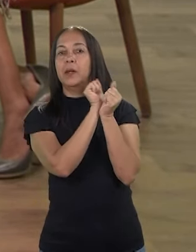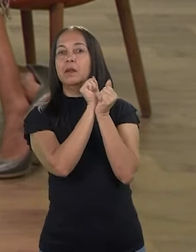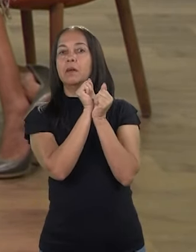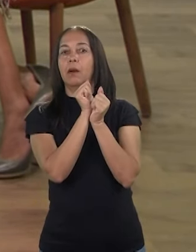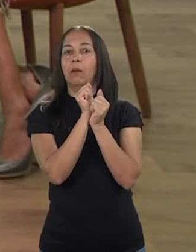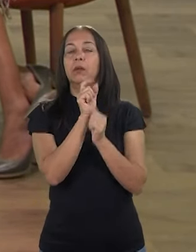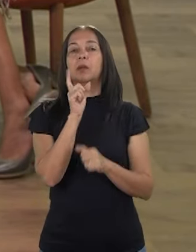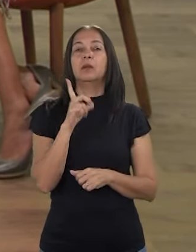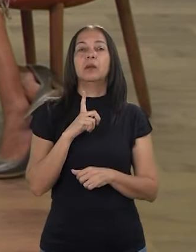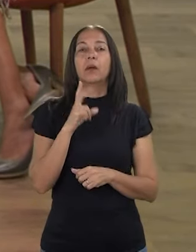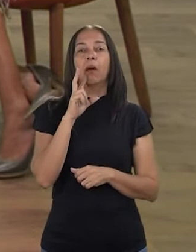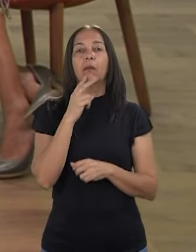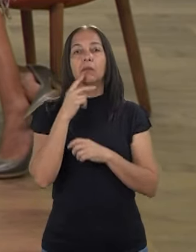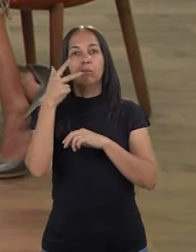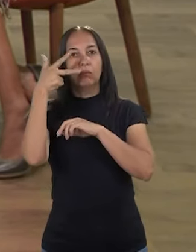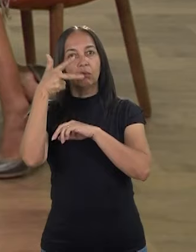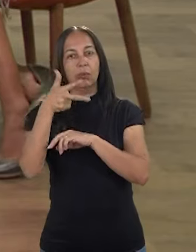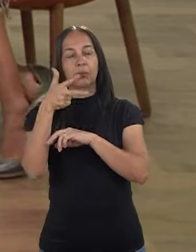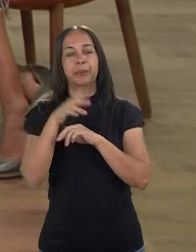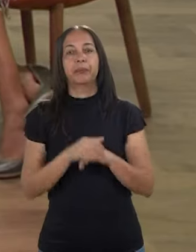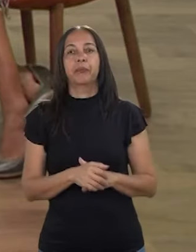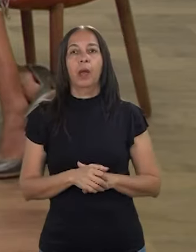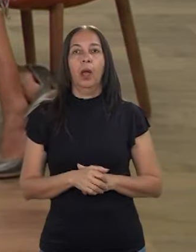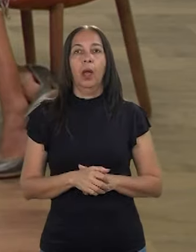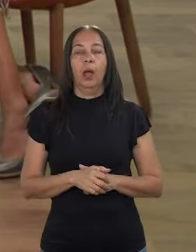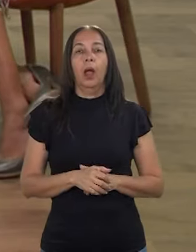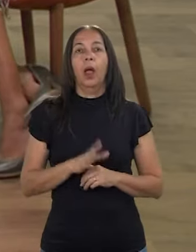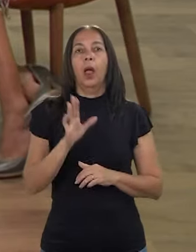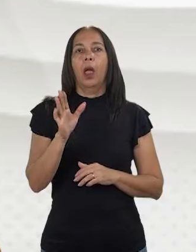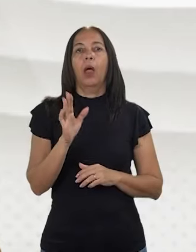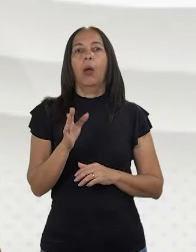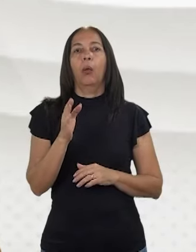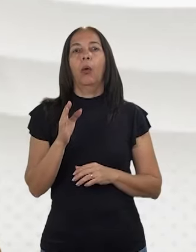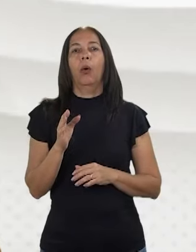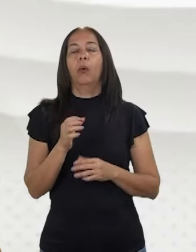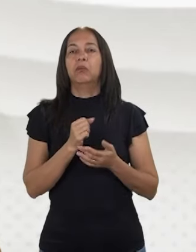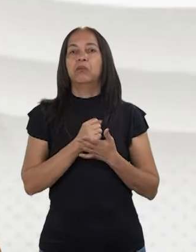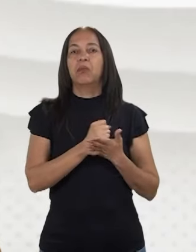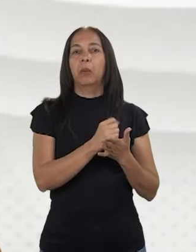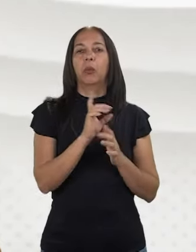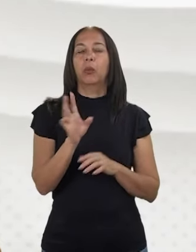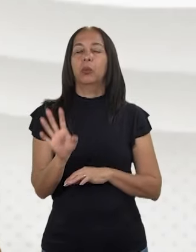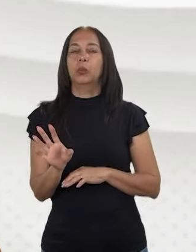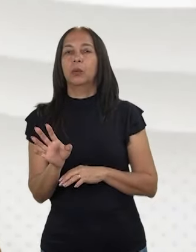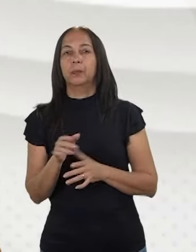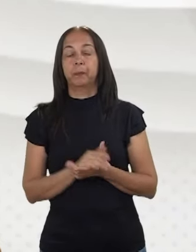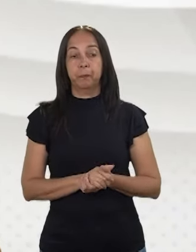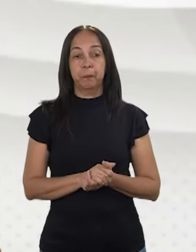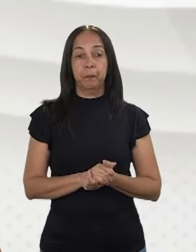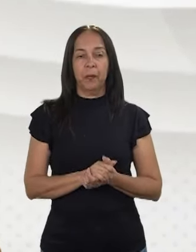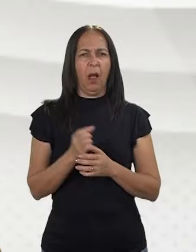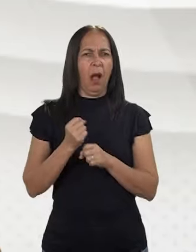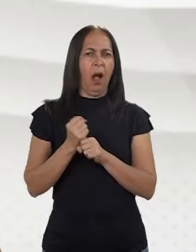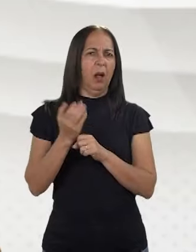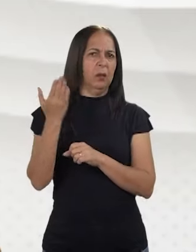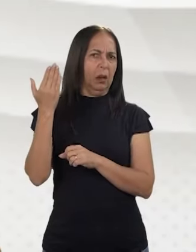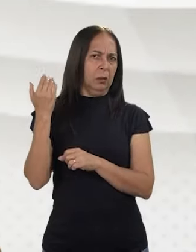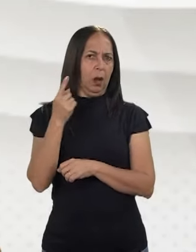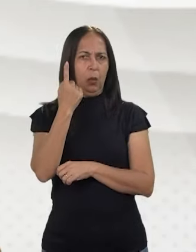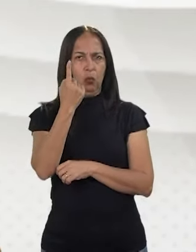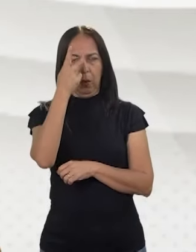facial né E aí eu vou te dar um exemplo assim dois exemplos de favor e contra eh alguns anos atrás a gente teve um um